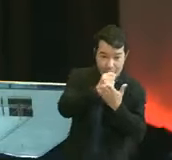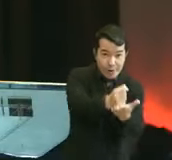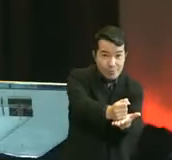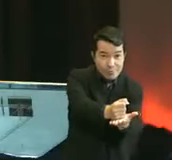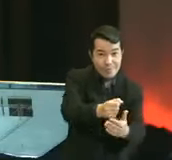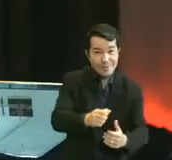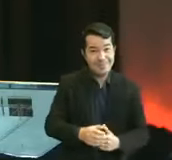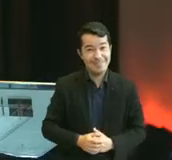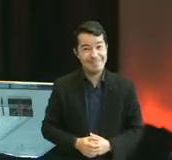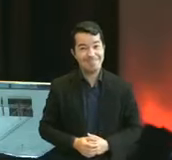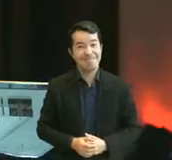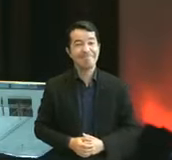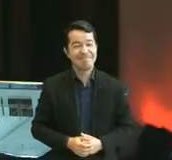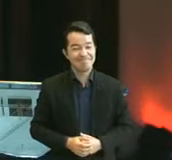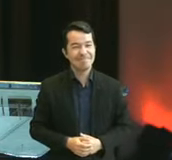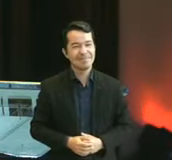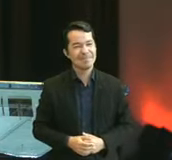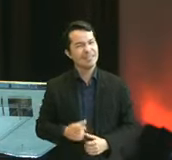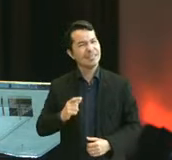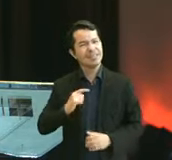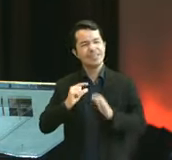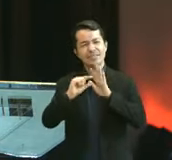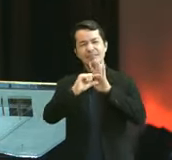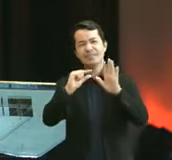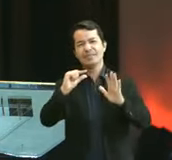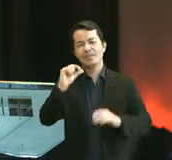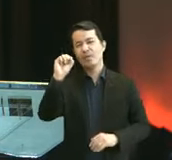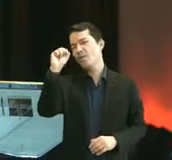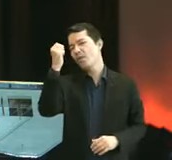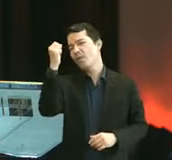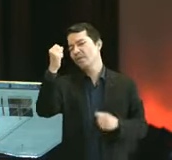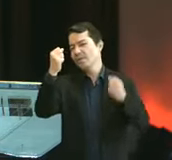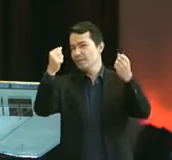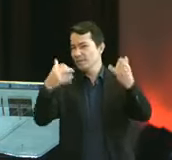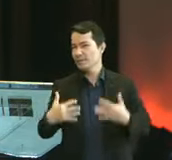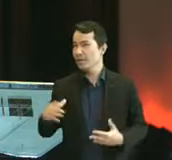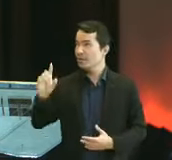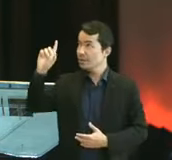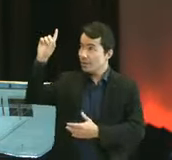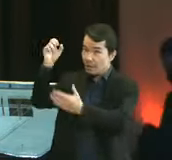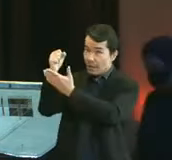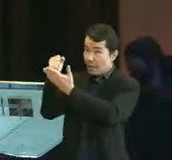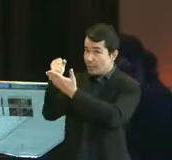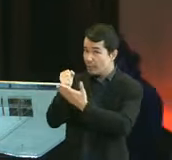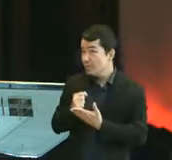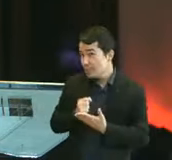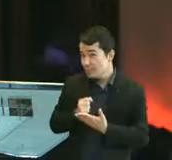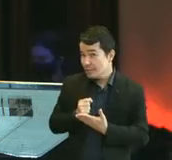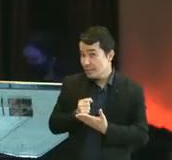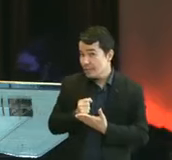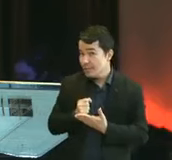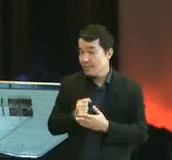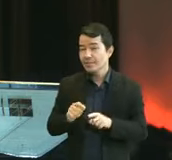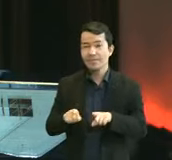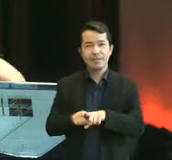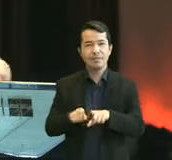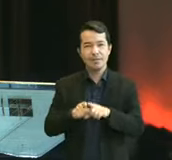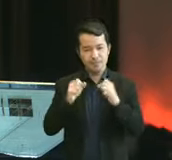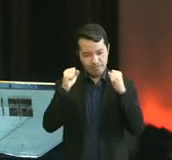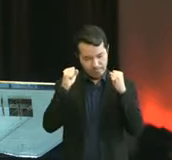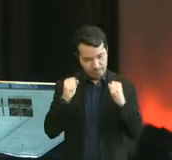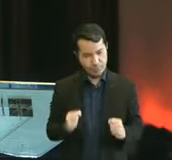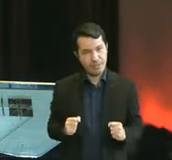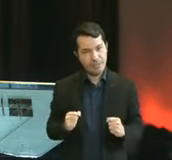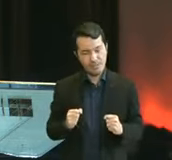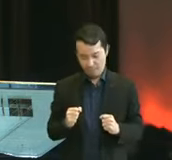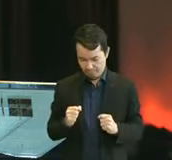Versículo 8 diz, Estevão, um homem cheio de graça e do poder de Deus, realizava grandes maravilhas e sinais